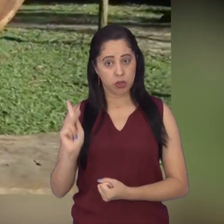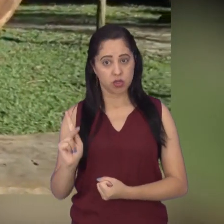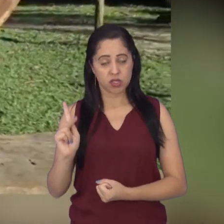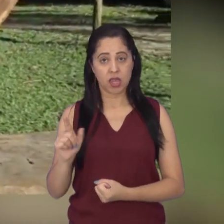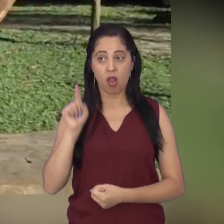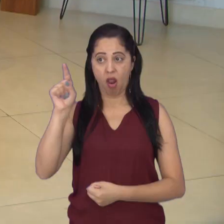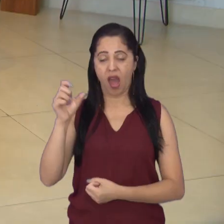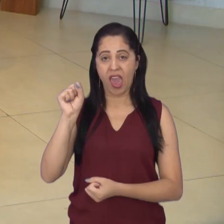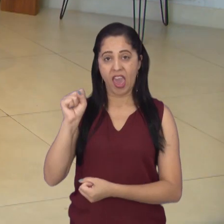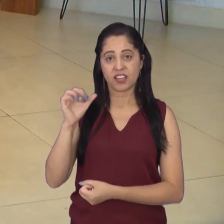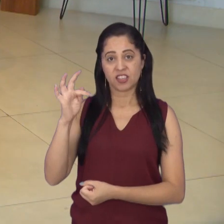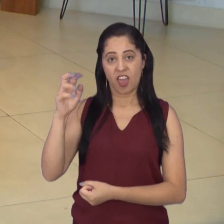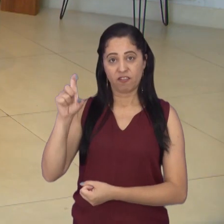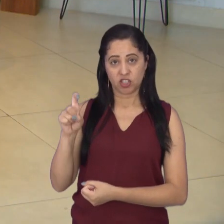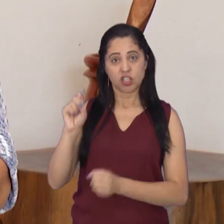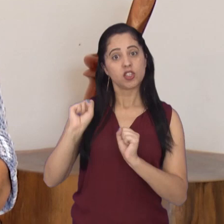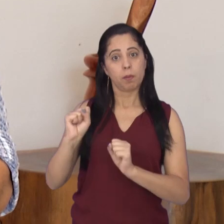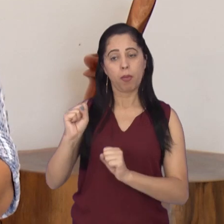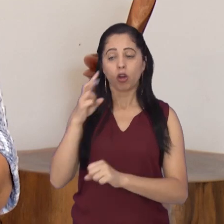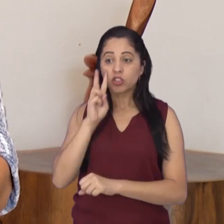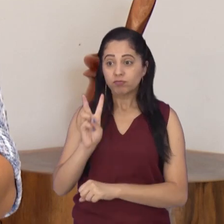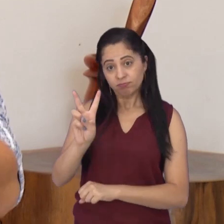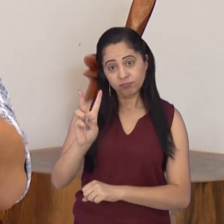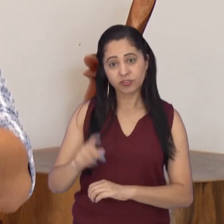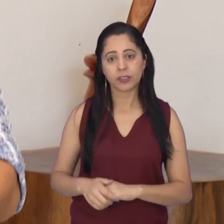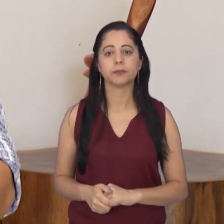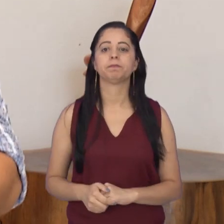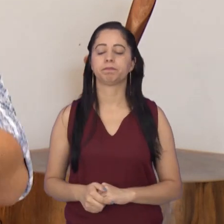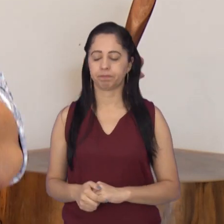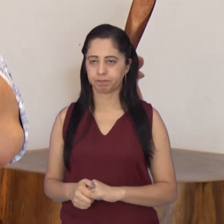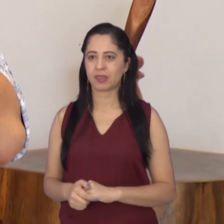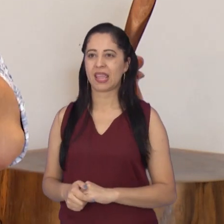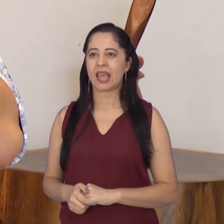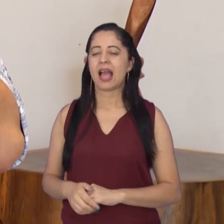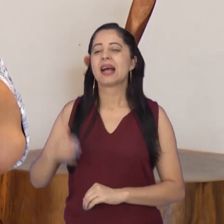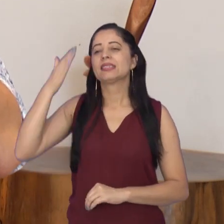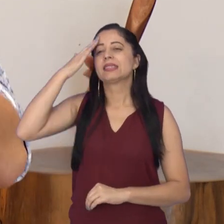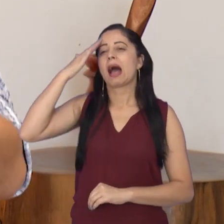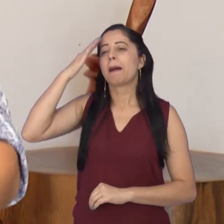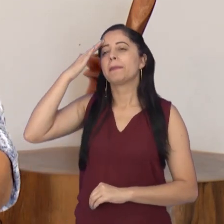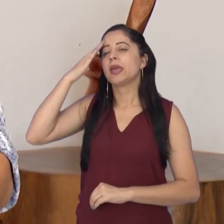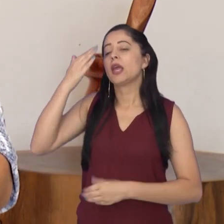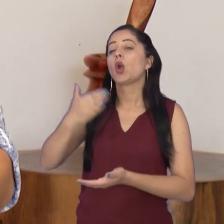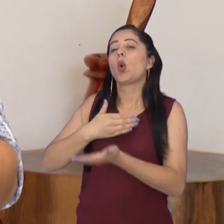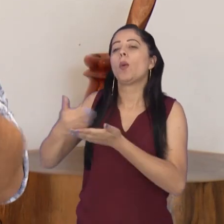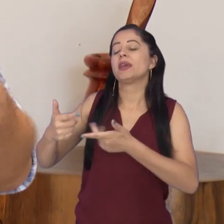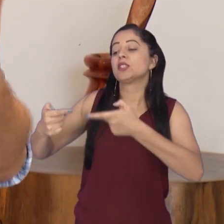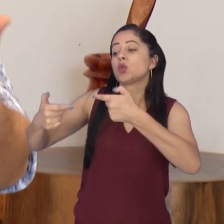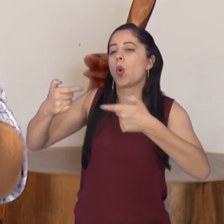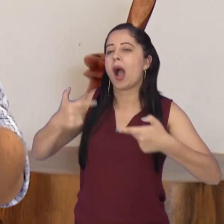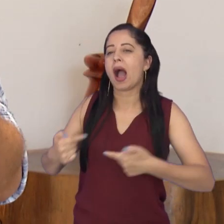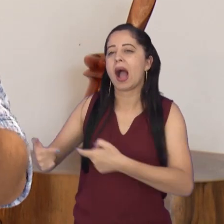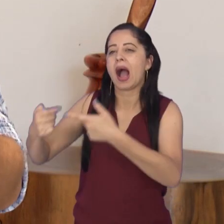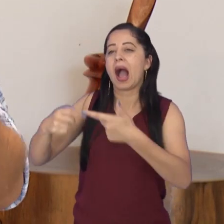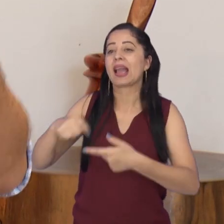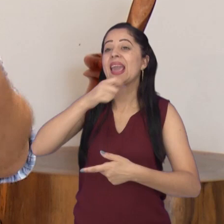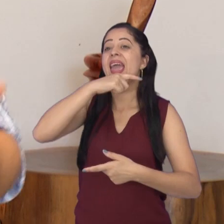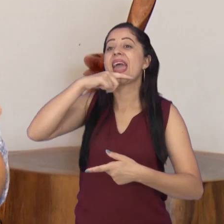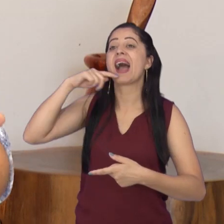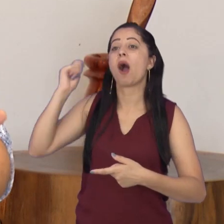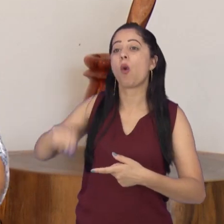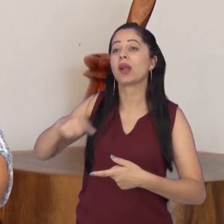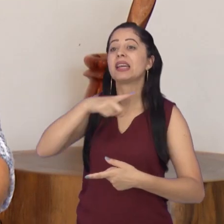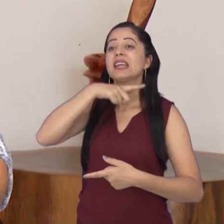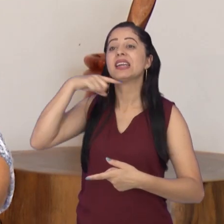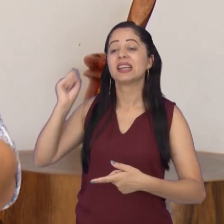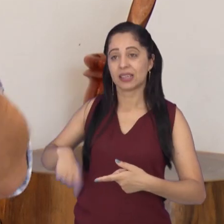Francisco Xavier. Durante a pandemia, quando começou o embate entre Rússia e Ucrânia, eu decidi dar a minha colaboração pela